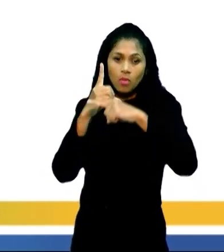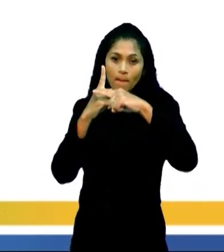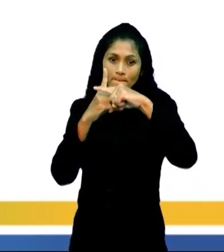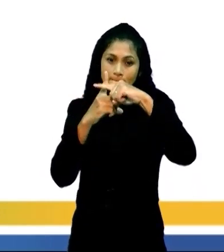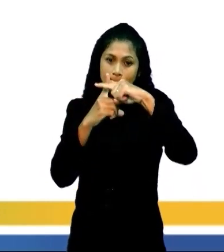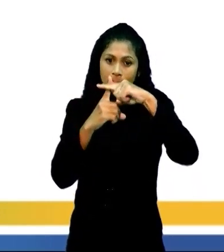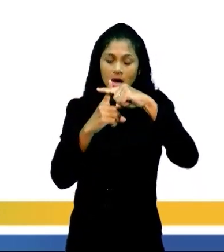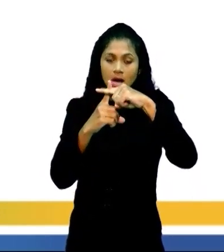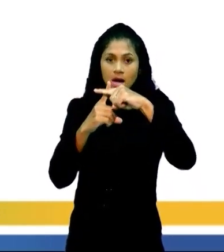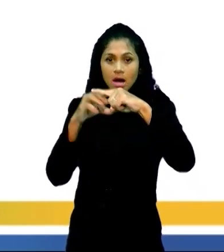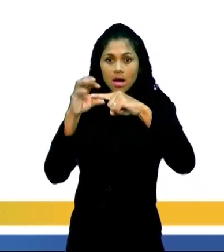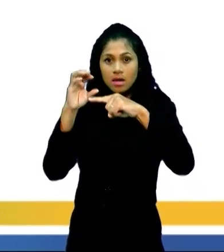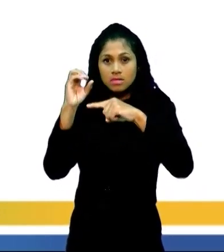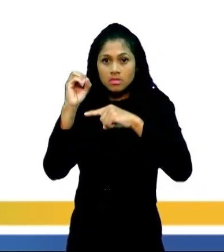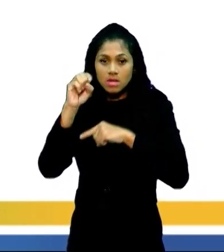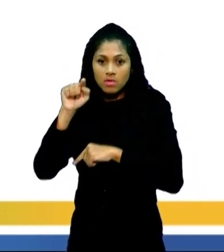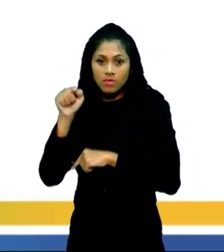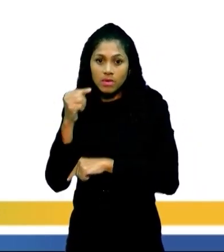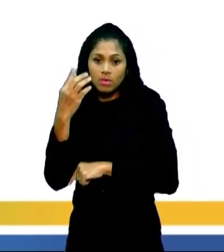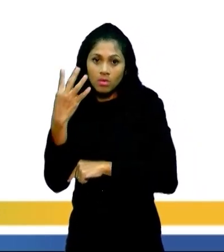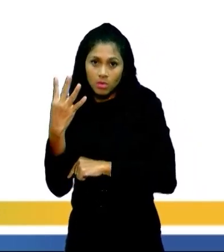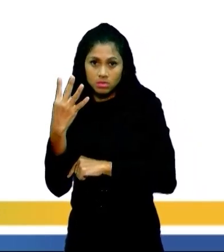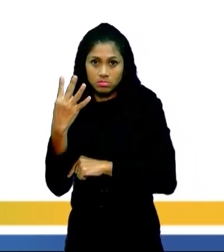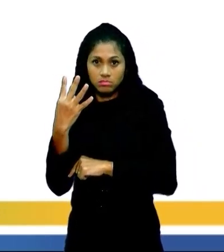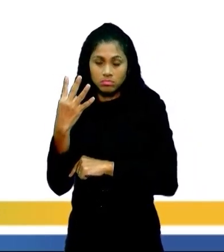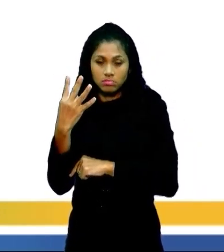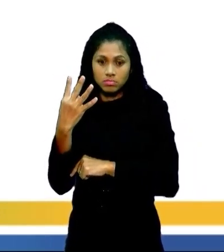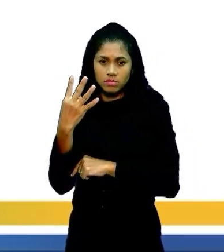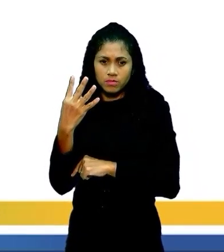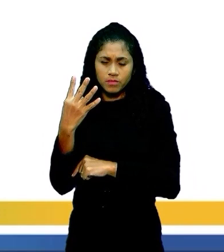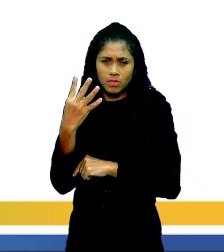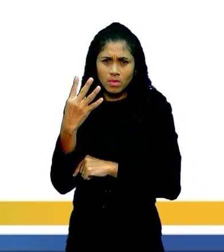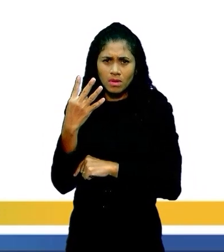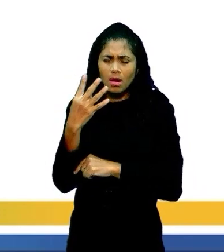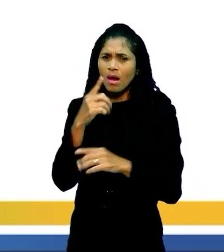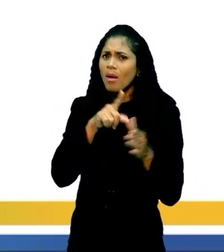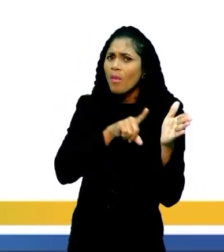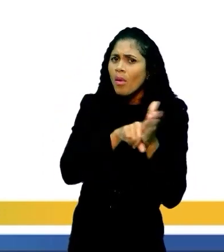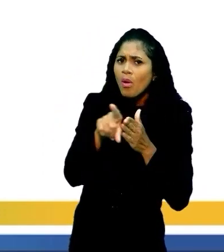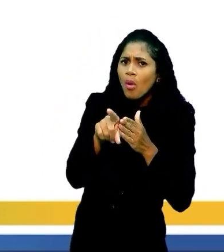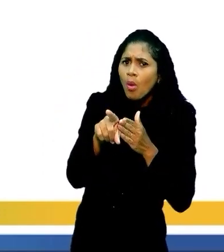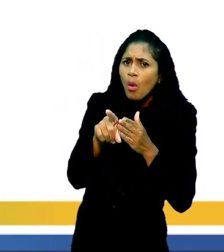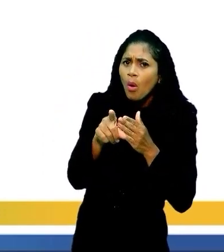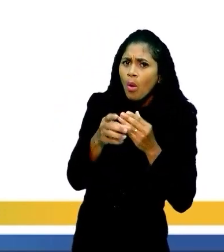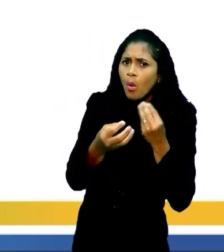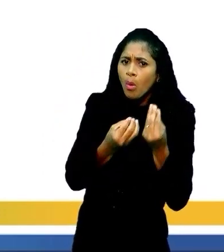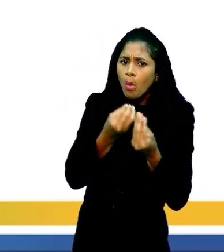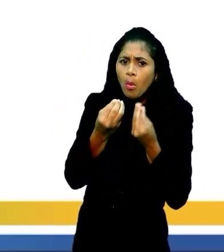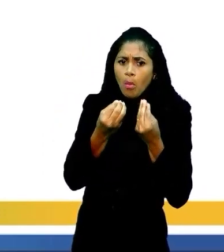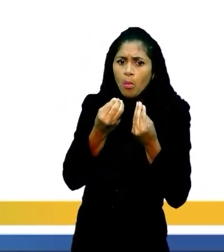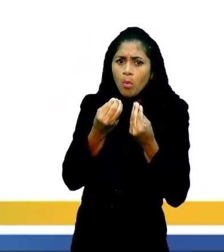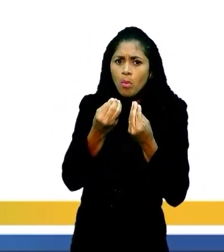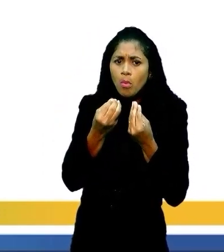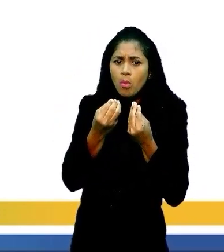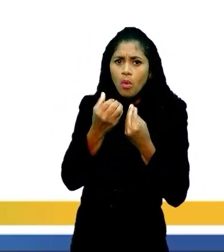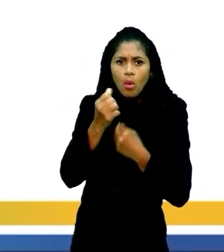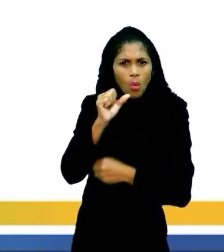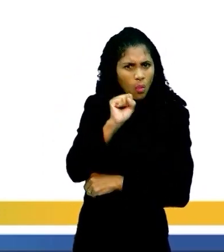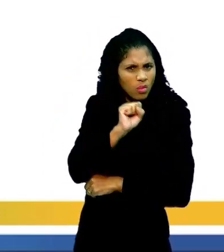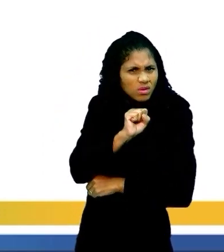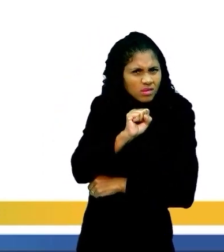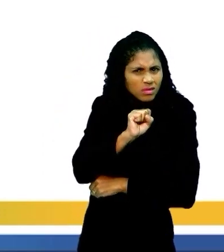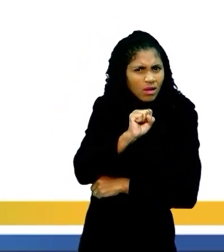mais 0,4, mas aí a gente vai lá e pergunta, da onde é que apareceu esse 8?